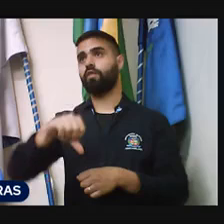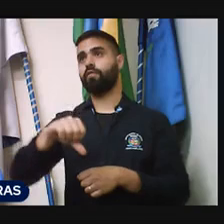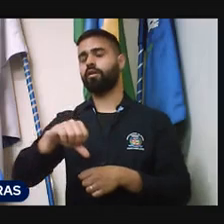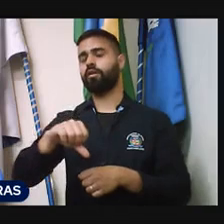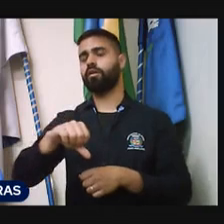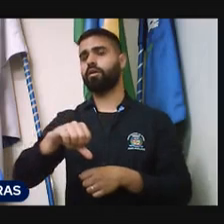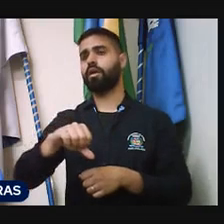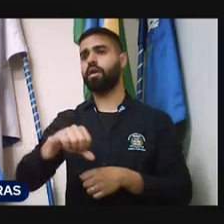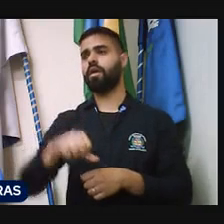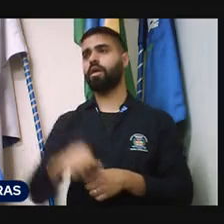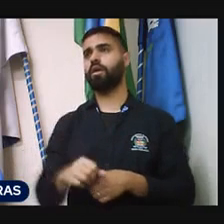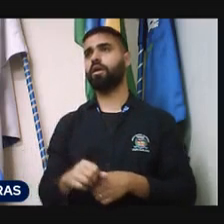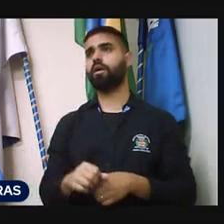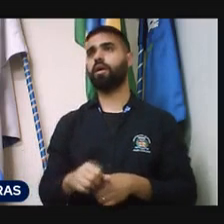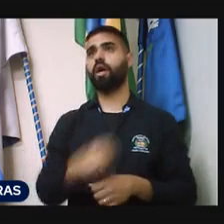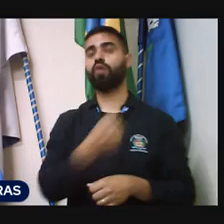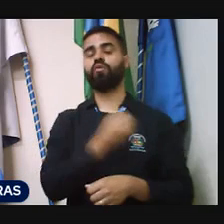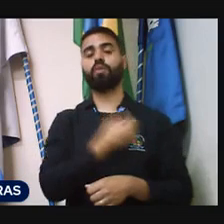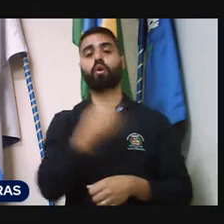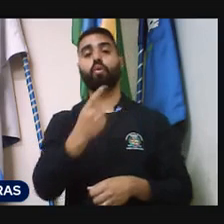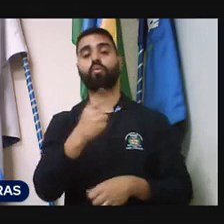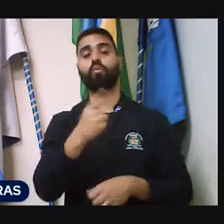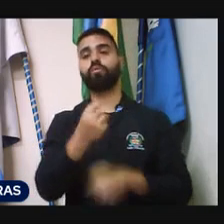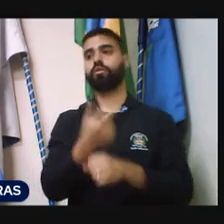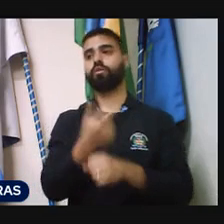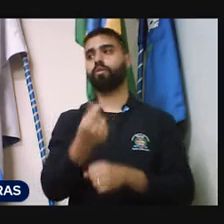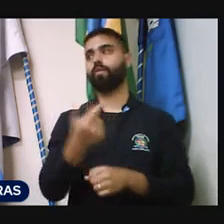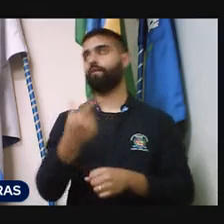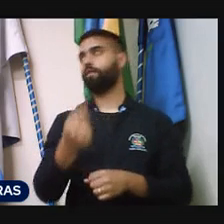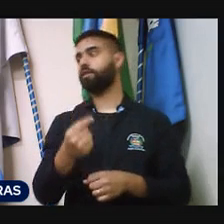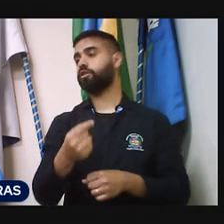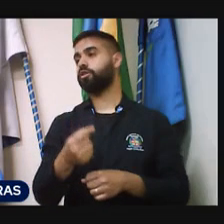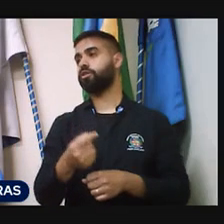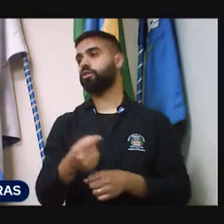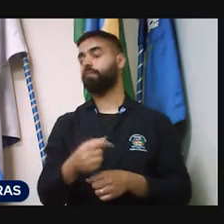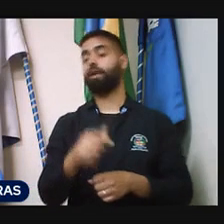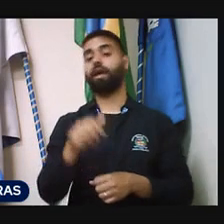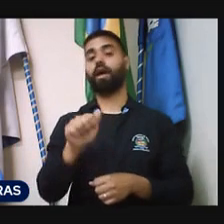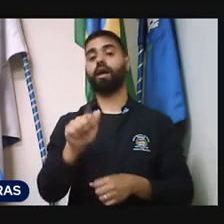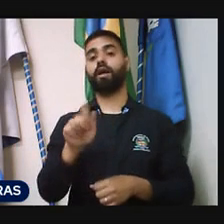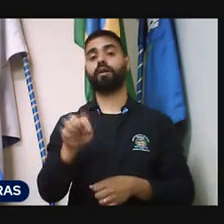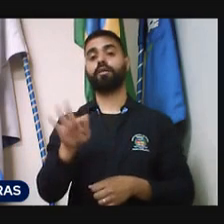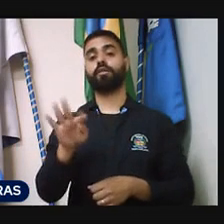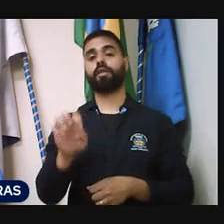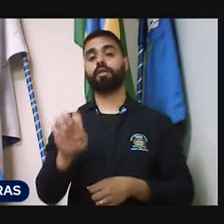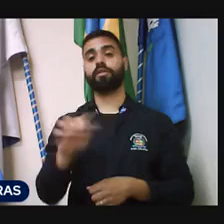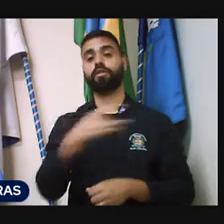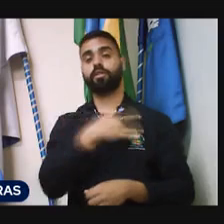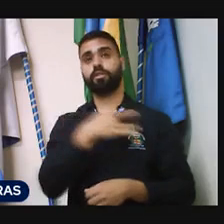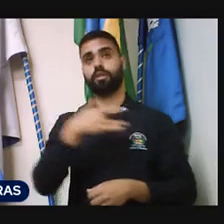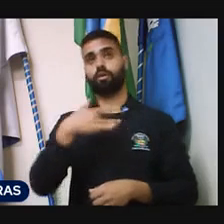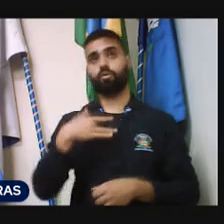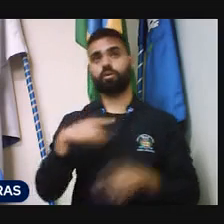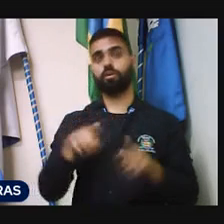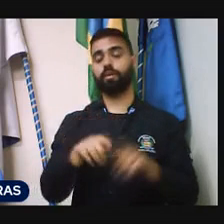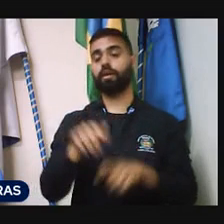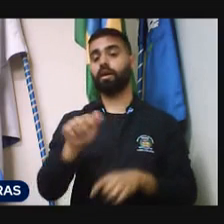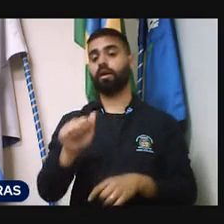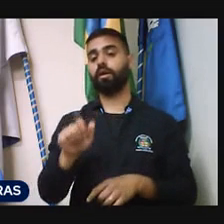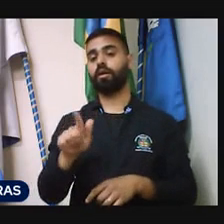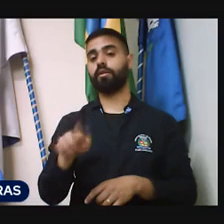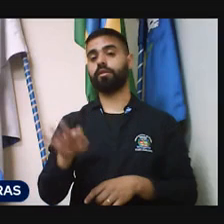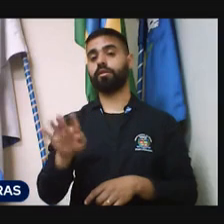referente ao processo seletivo nº 1 de 2020 para os cargos de agente comunitário de saúde e agente de combate